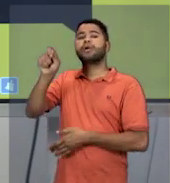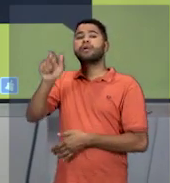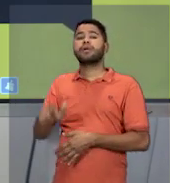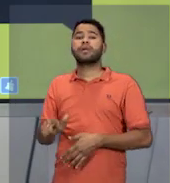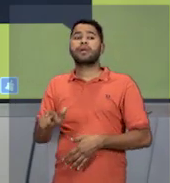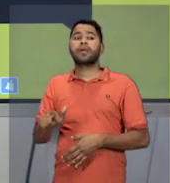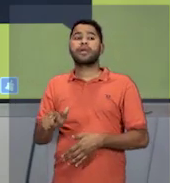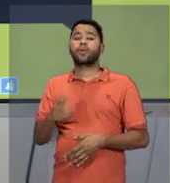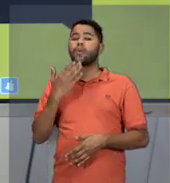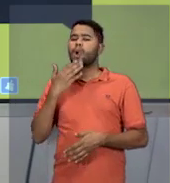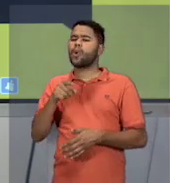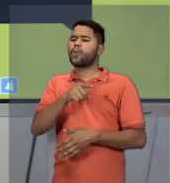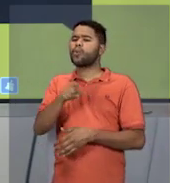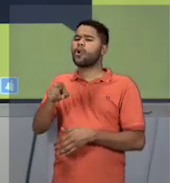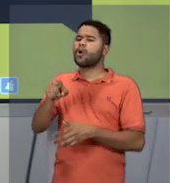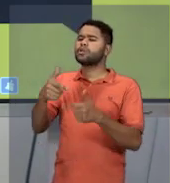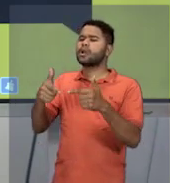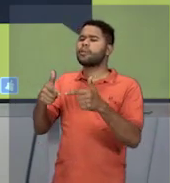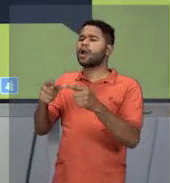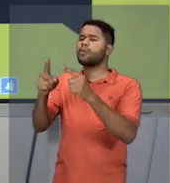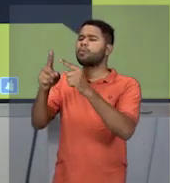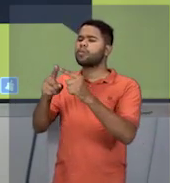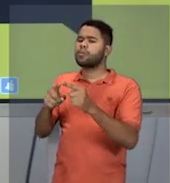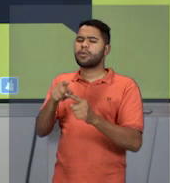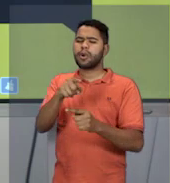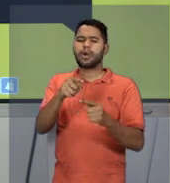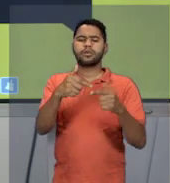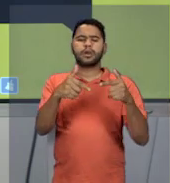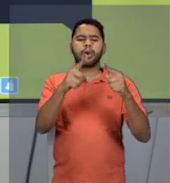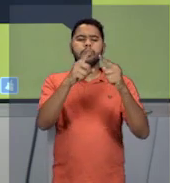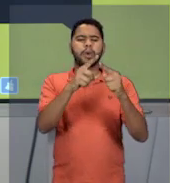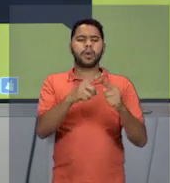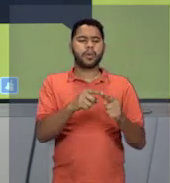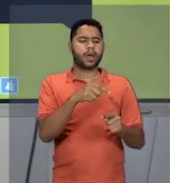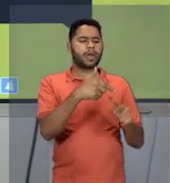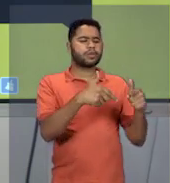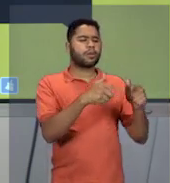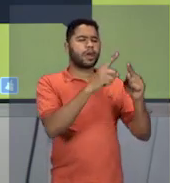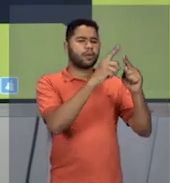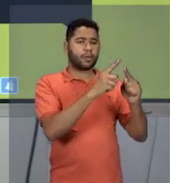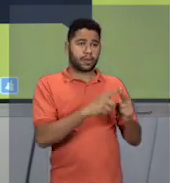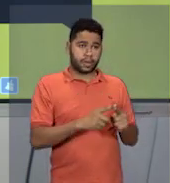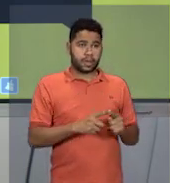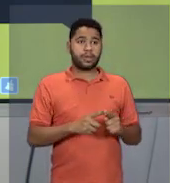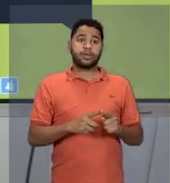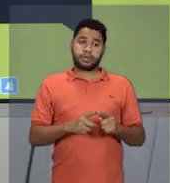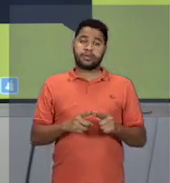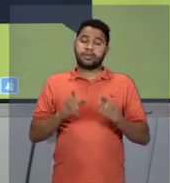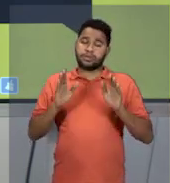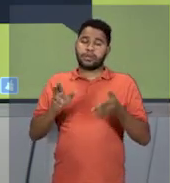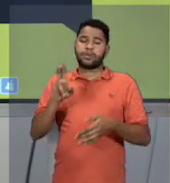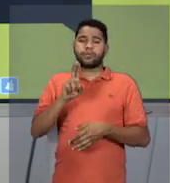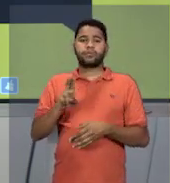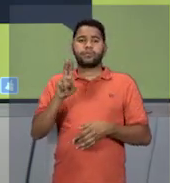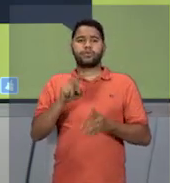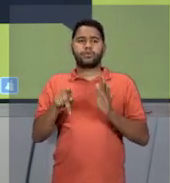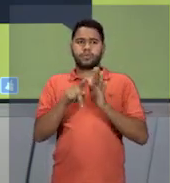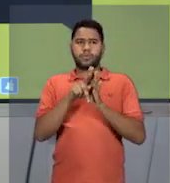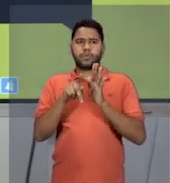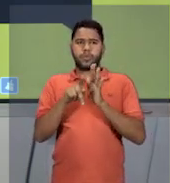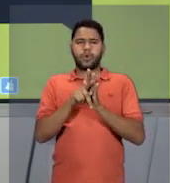faria quais tipos de trabalho. Então você tem, os indígenas já usavam esse sistema, né, era um sistema